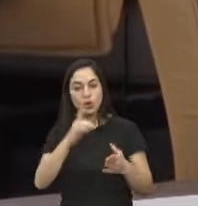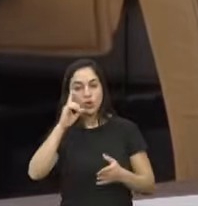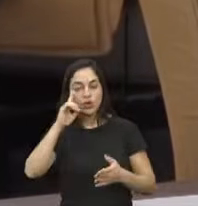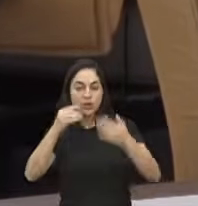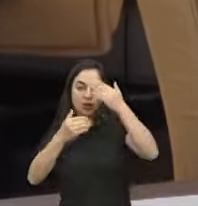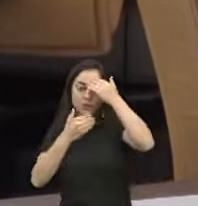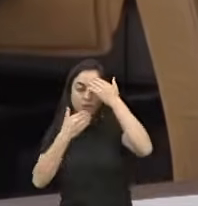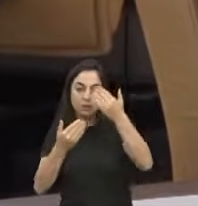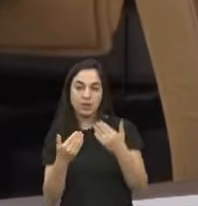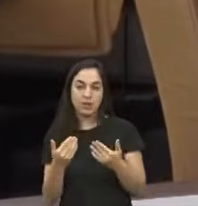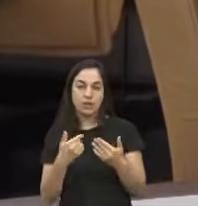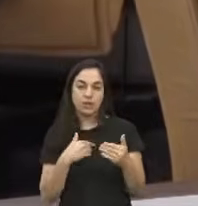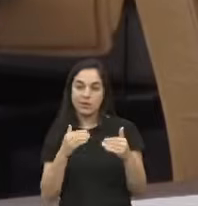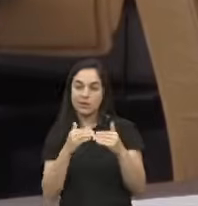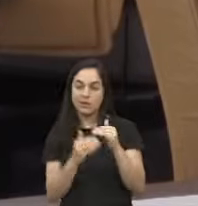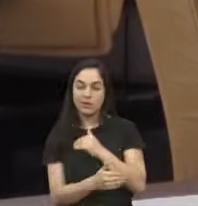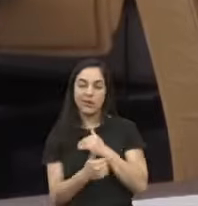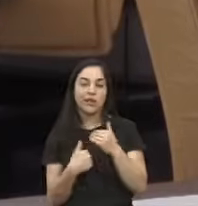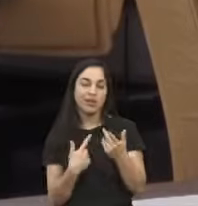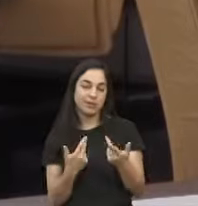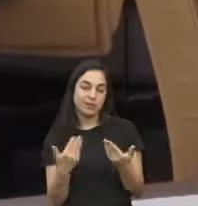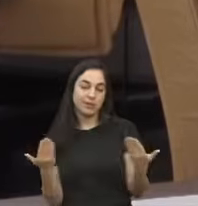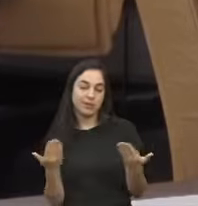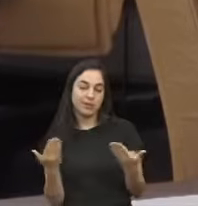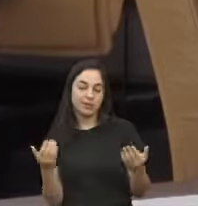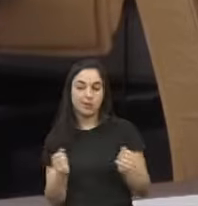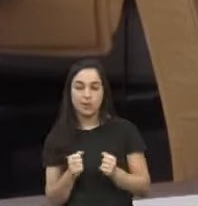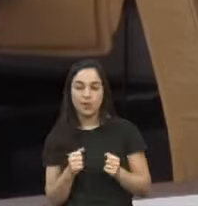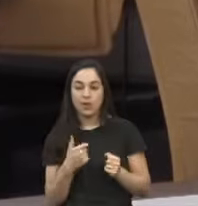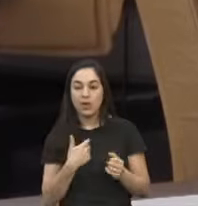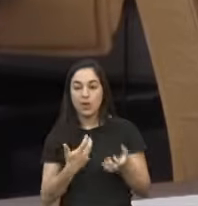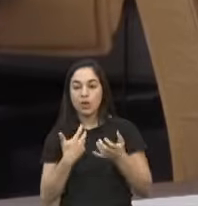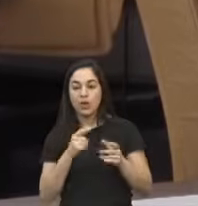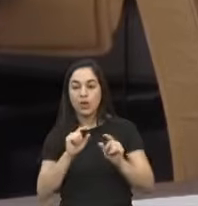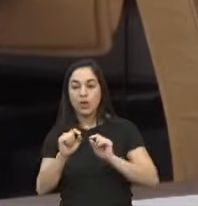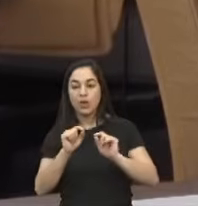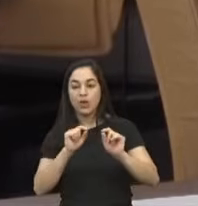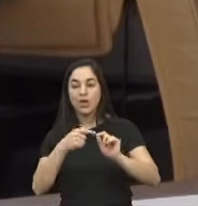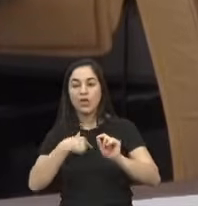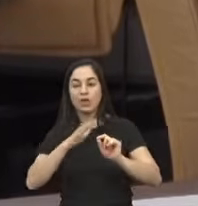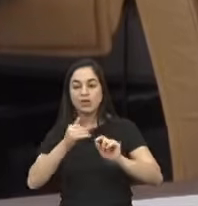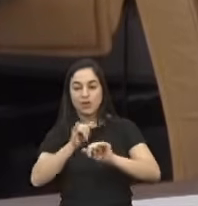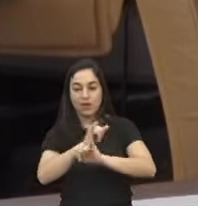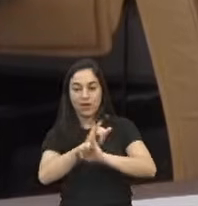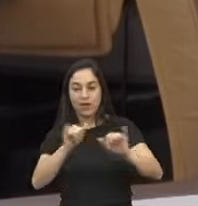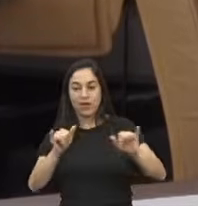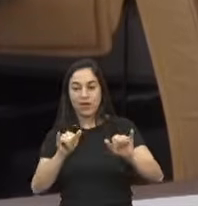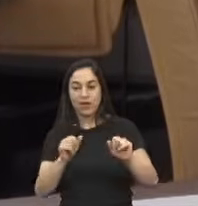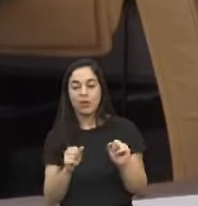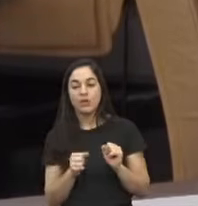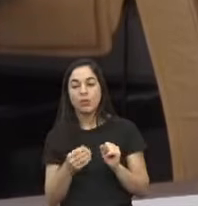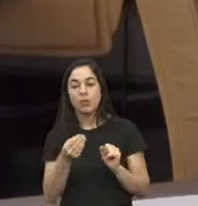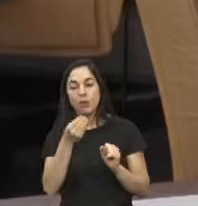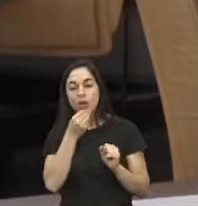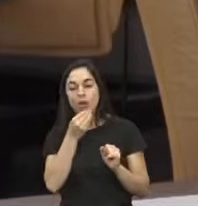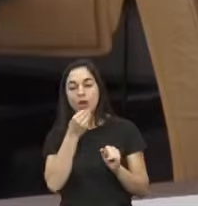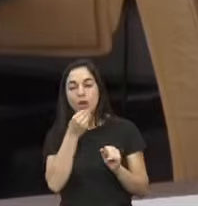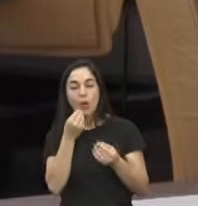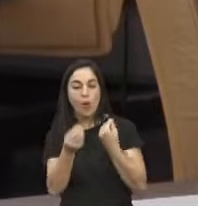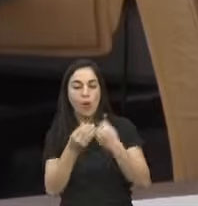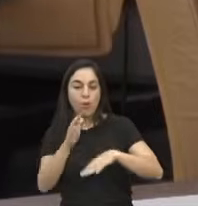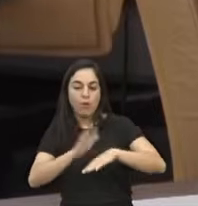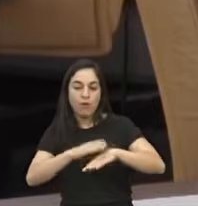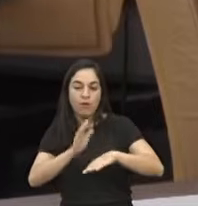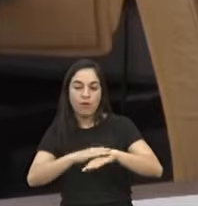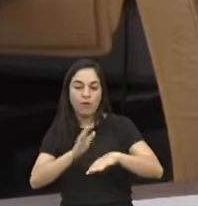puramente retóricos, não posso deixar de votar aqui. Além disso, eu queria destacar que eu já falei sobre custo de oportunidade, já expliquei como fazer